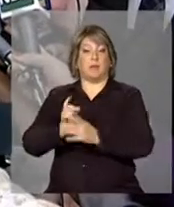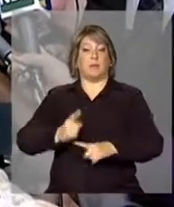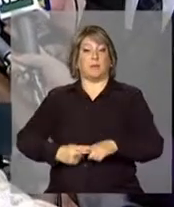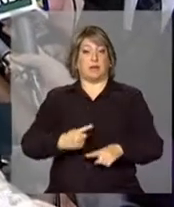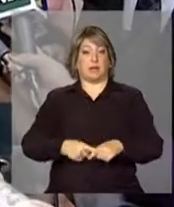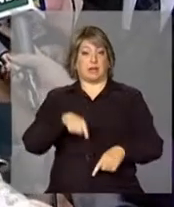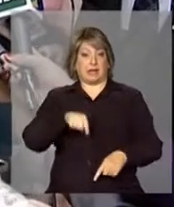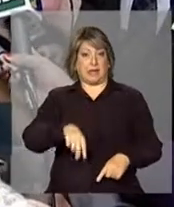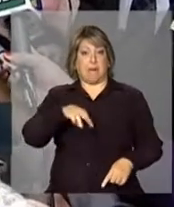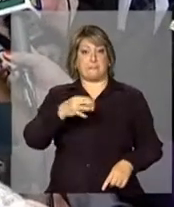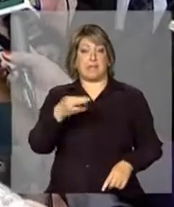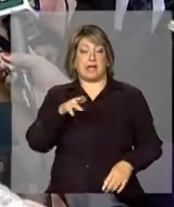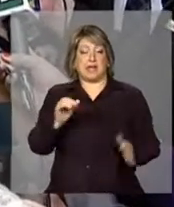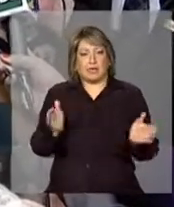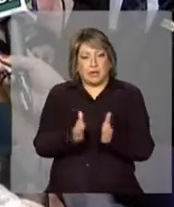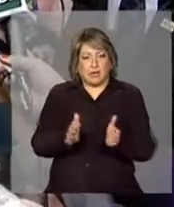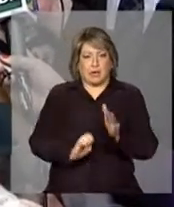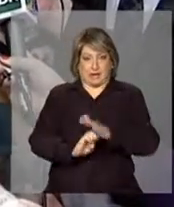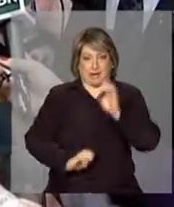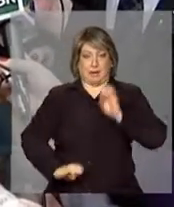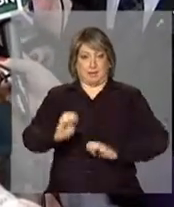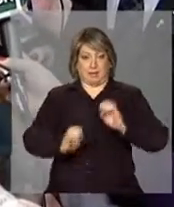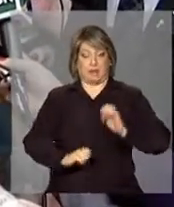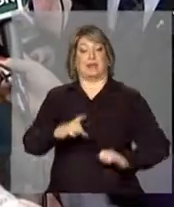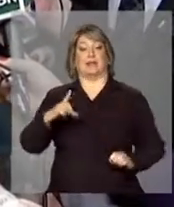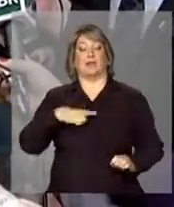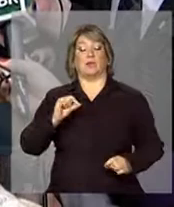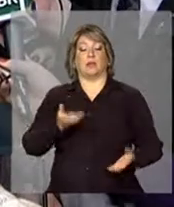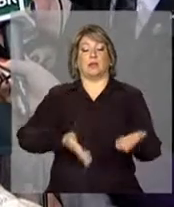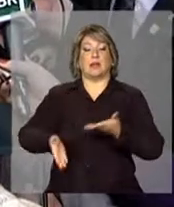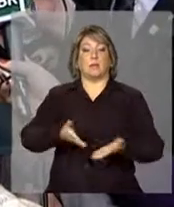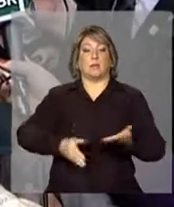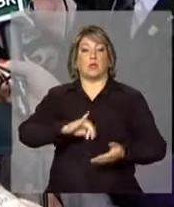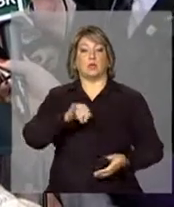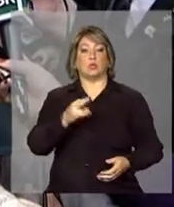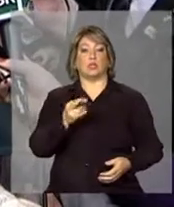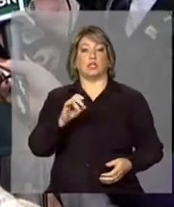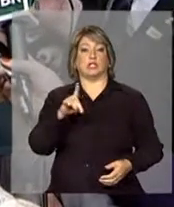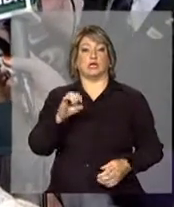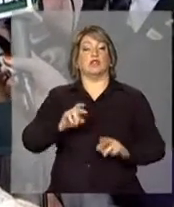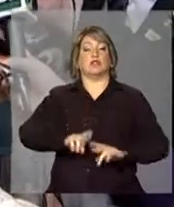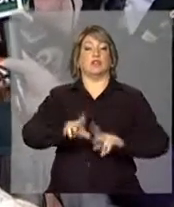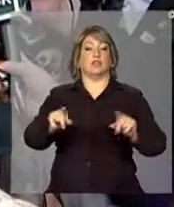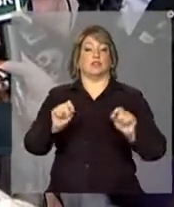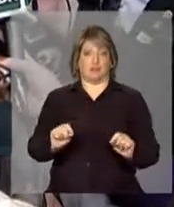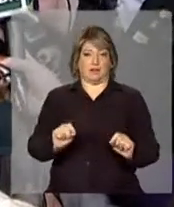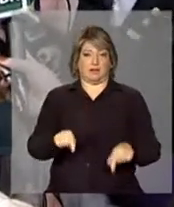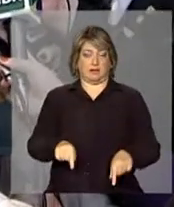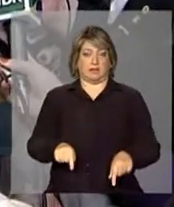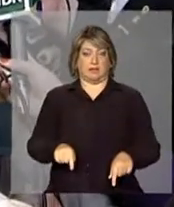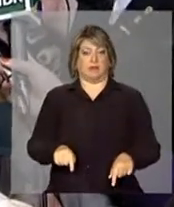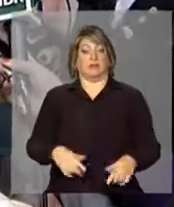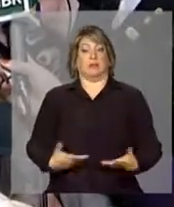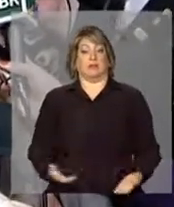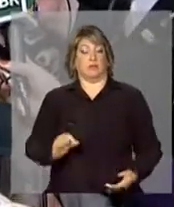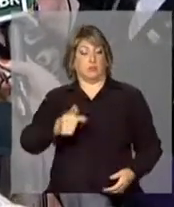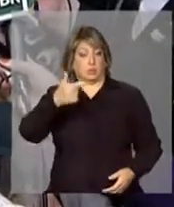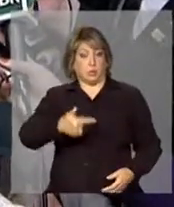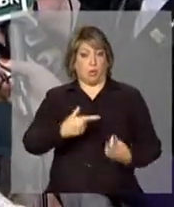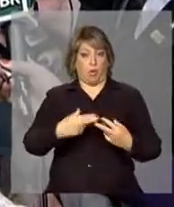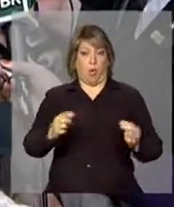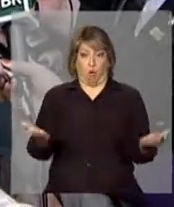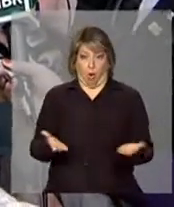a microempresa tem um tratamento jurídico diferenciado. Segundo ponto, hoje, com a introdução da